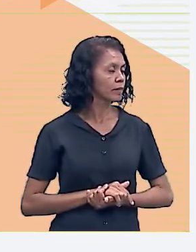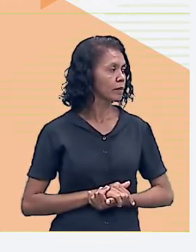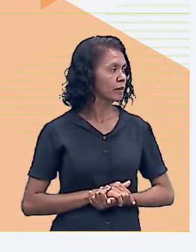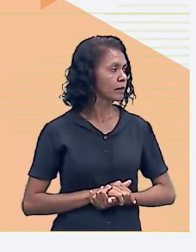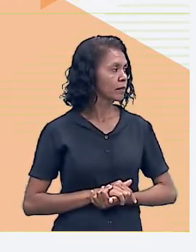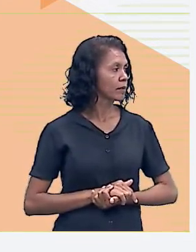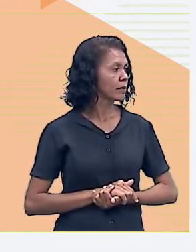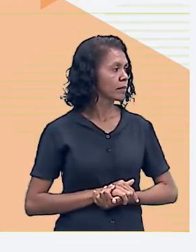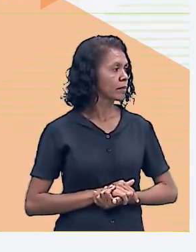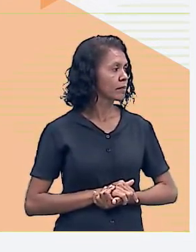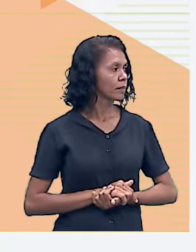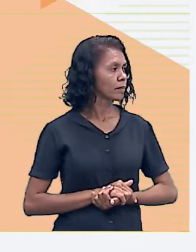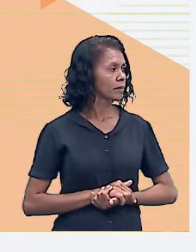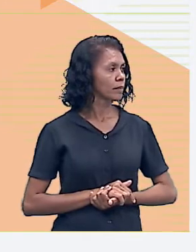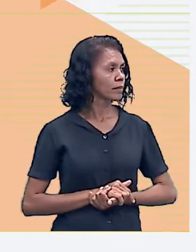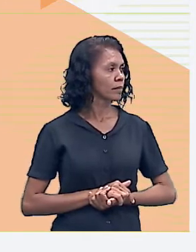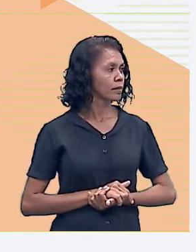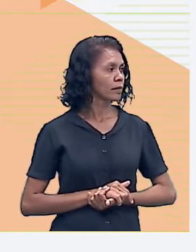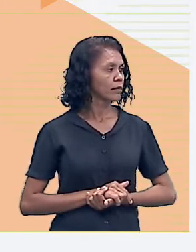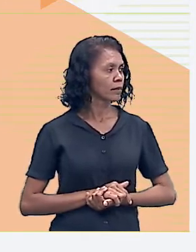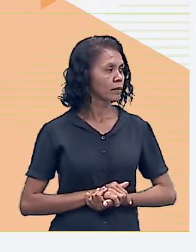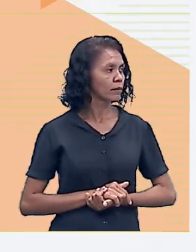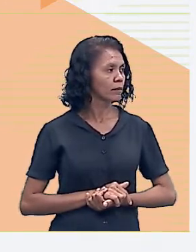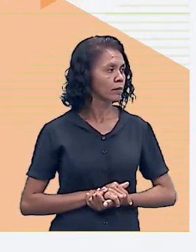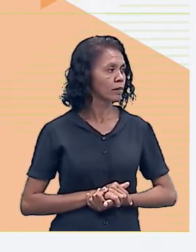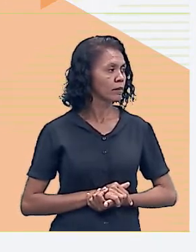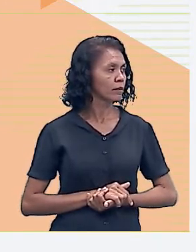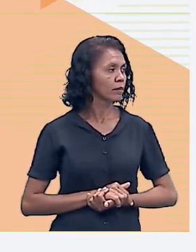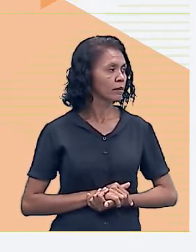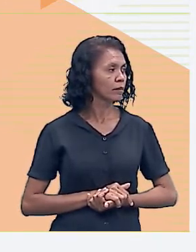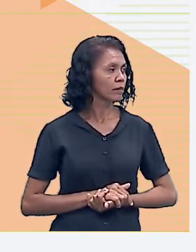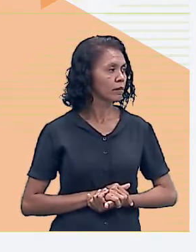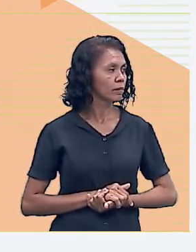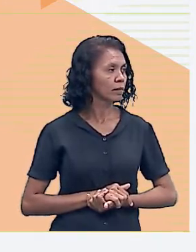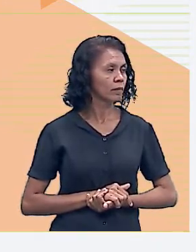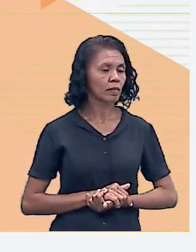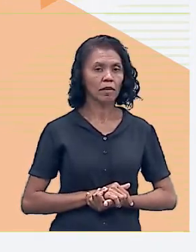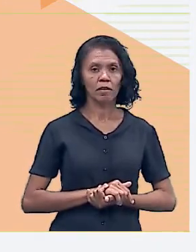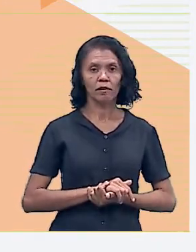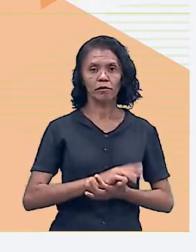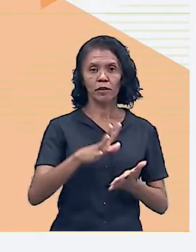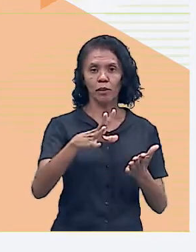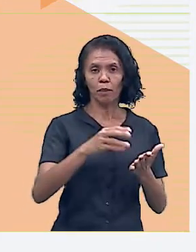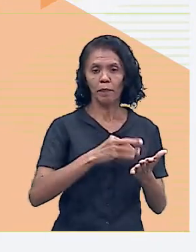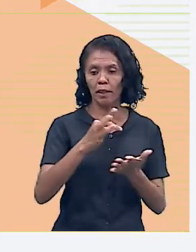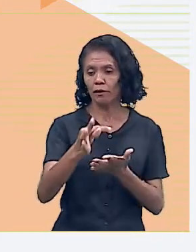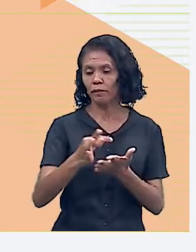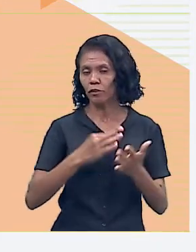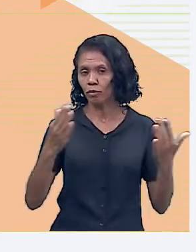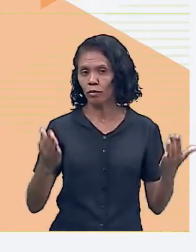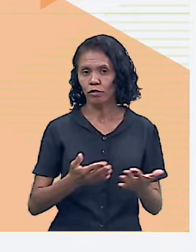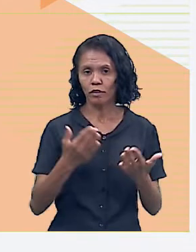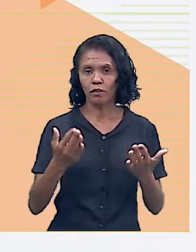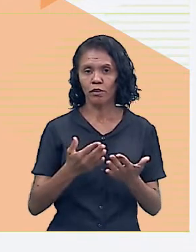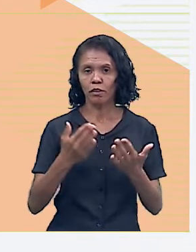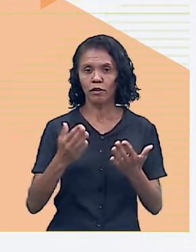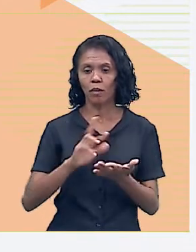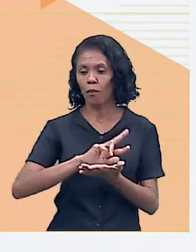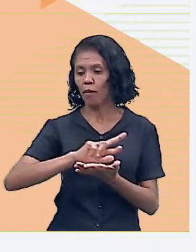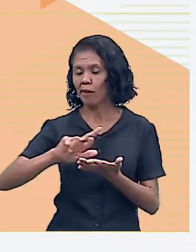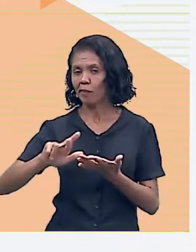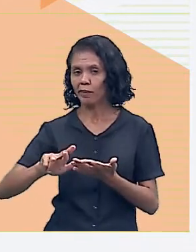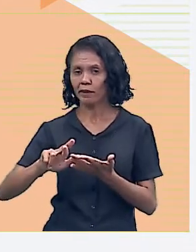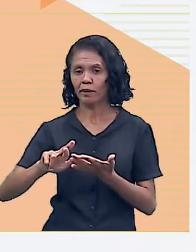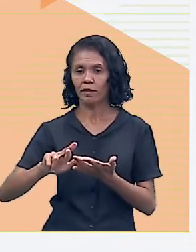Cadê o Papa Posso copiar os textos motivadores como repertório é uma pergunta